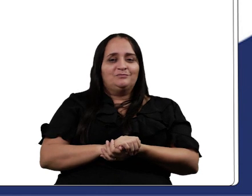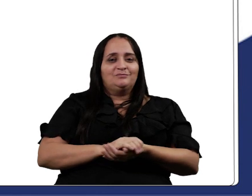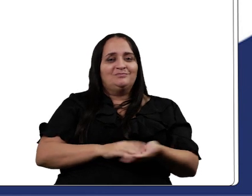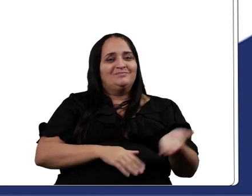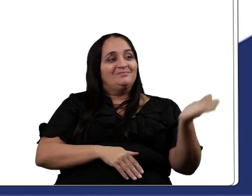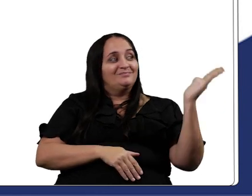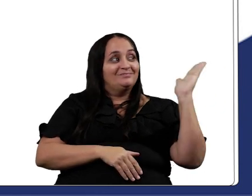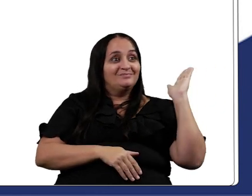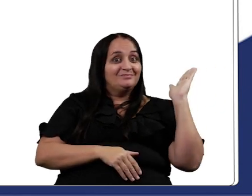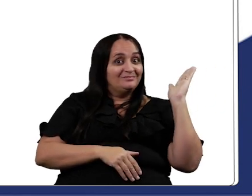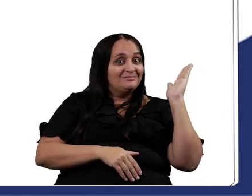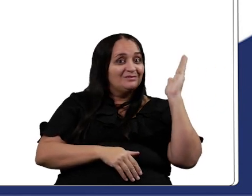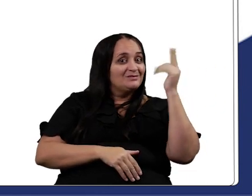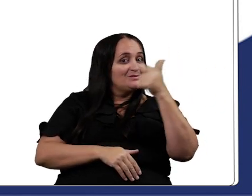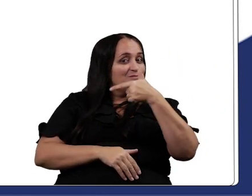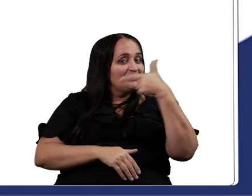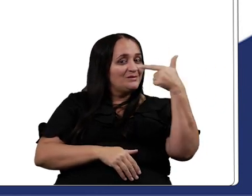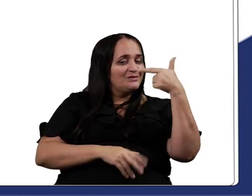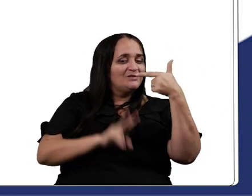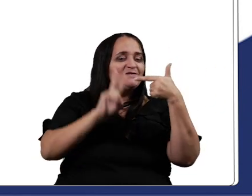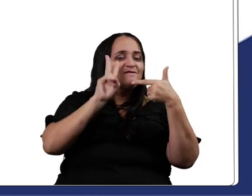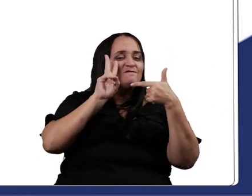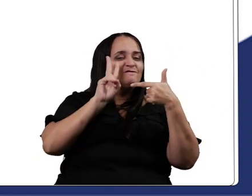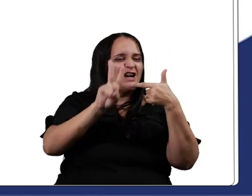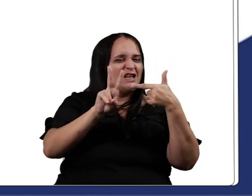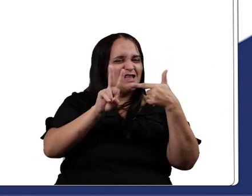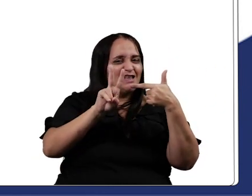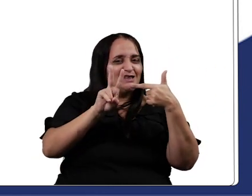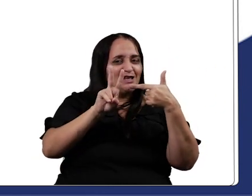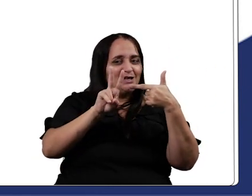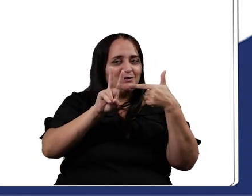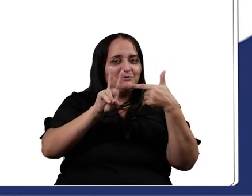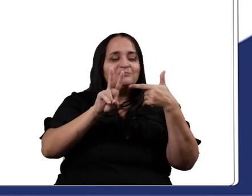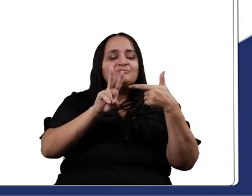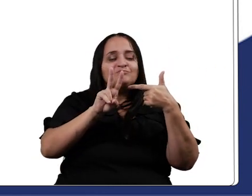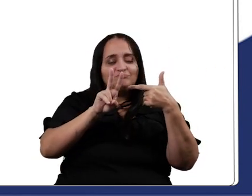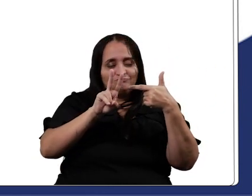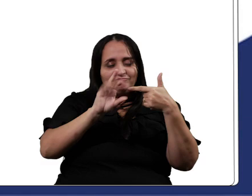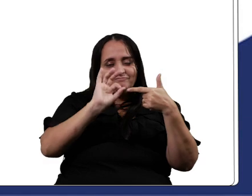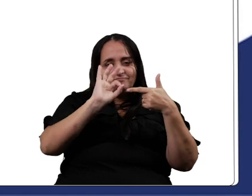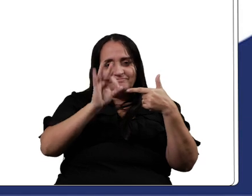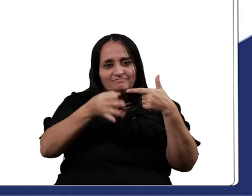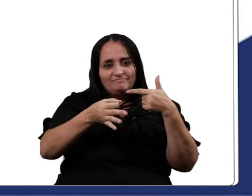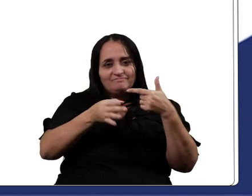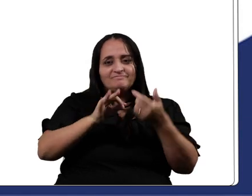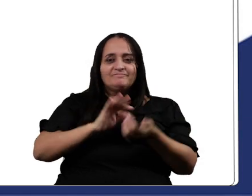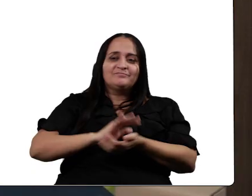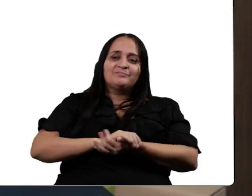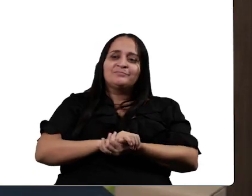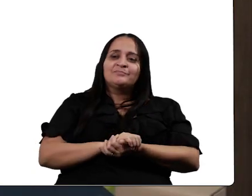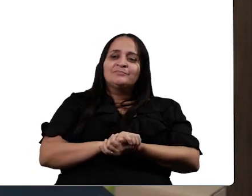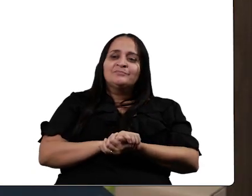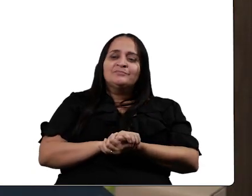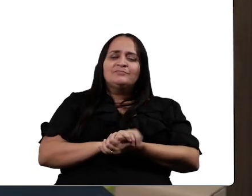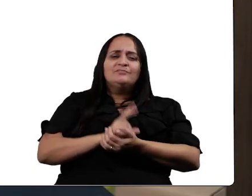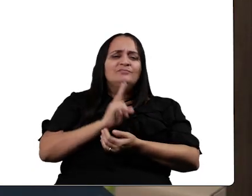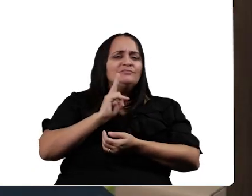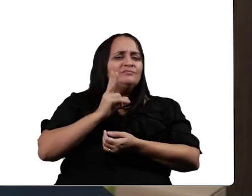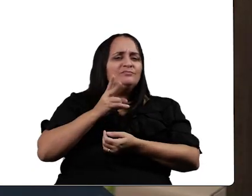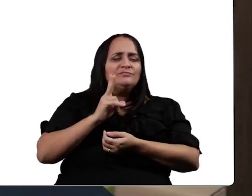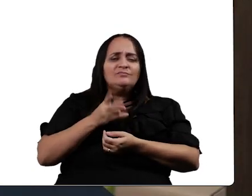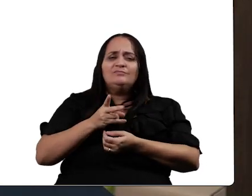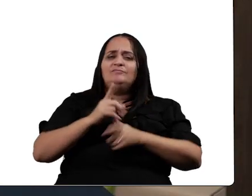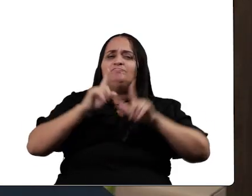comigo, ó. Número 2, verdadeiro. Os verbos no imperativo indicando uma ordem. Toda